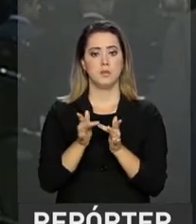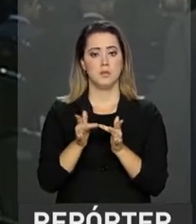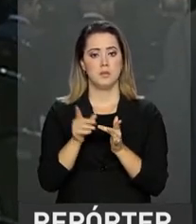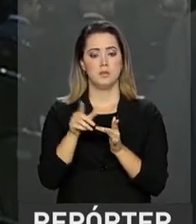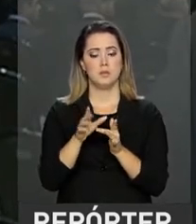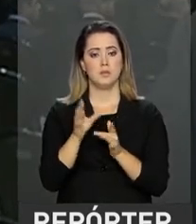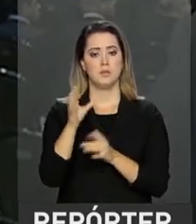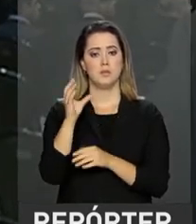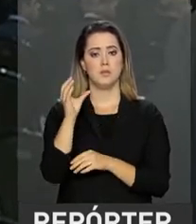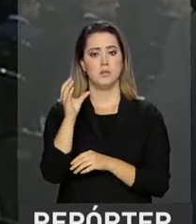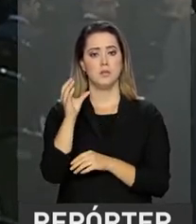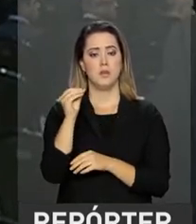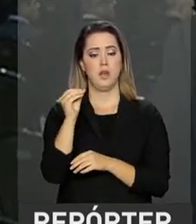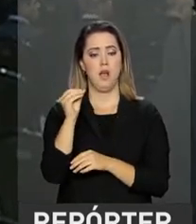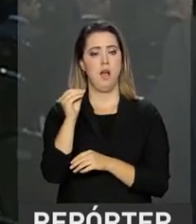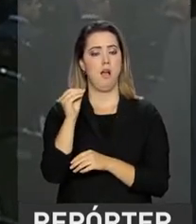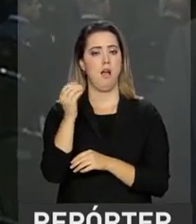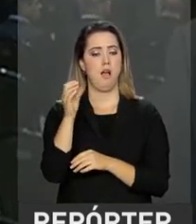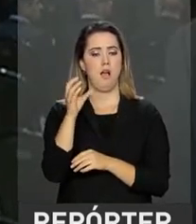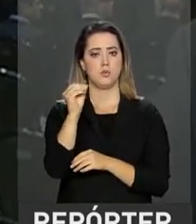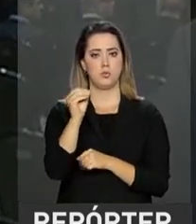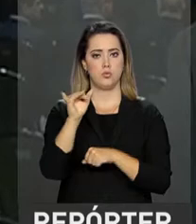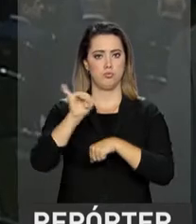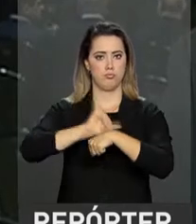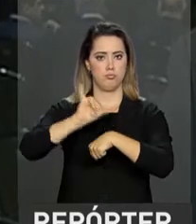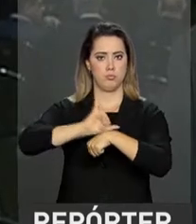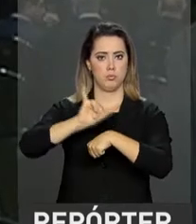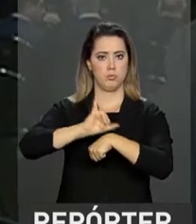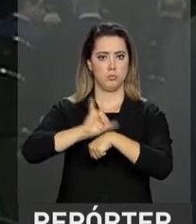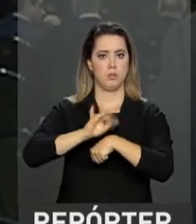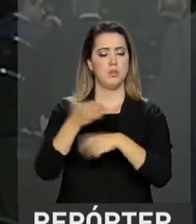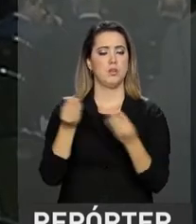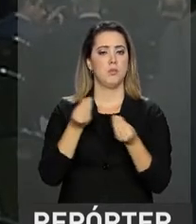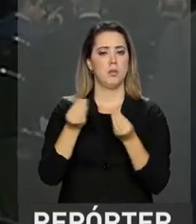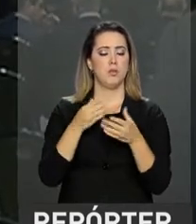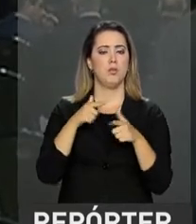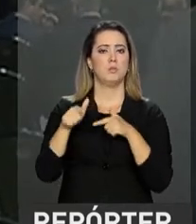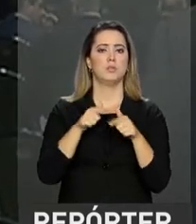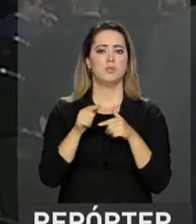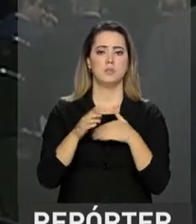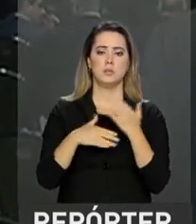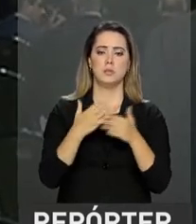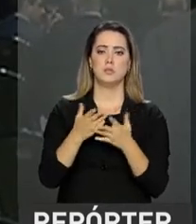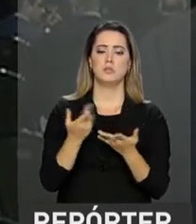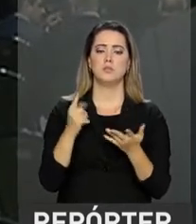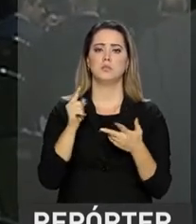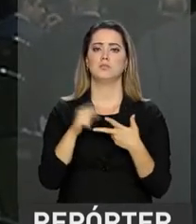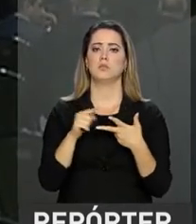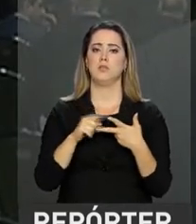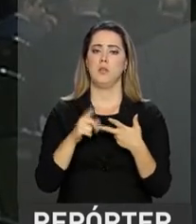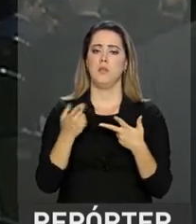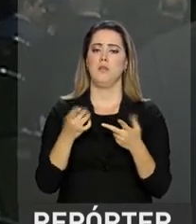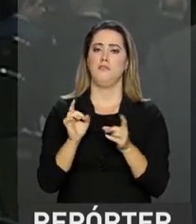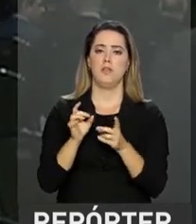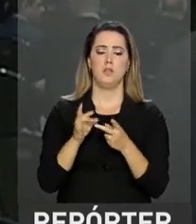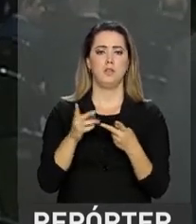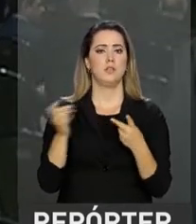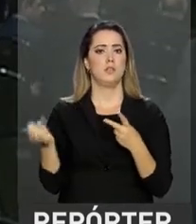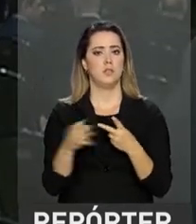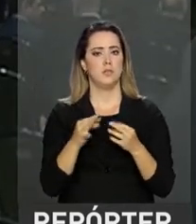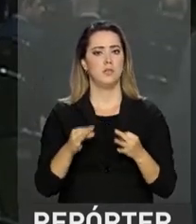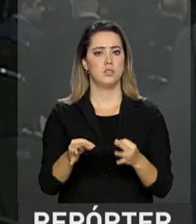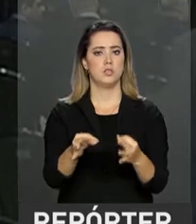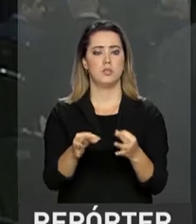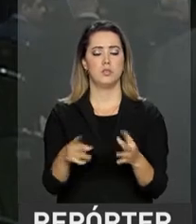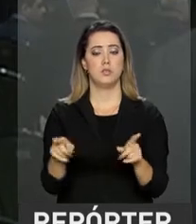do aço, o cenário atual e também os rumos para o setor, além o que envolve aí, por exemplo, questões como competitividade, inovação, mas